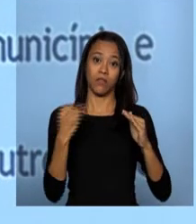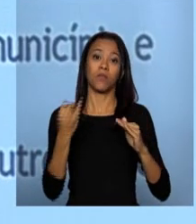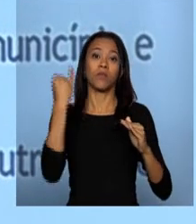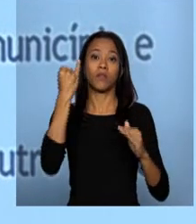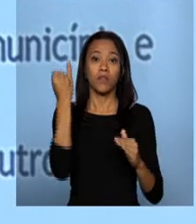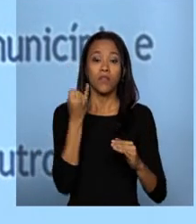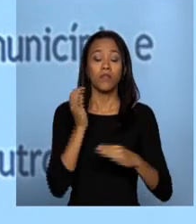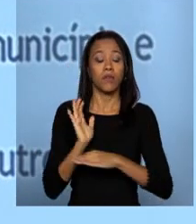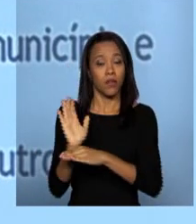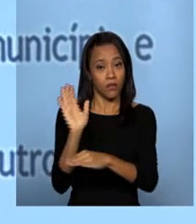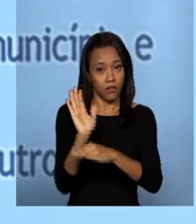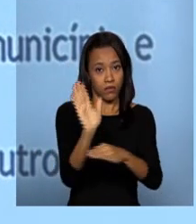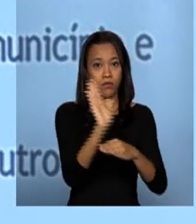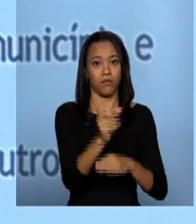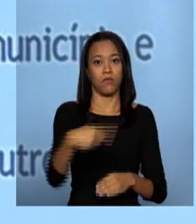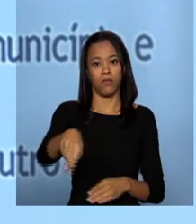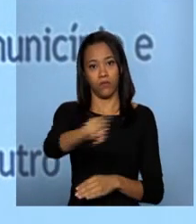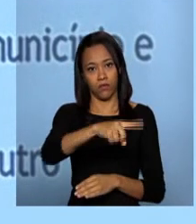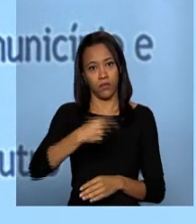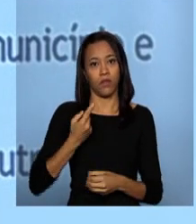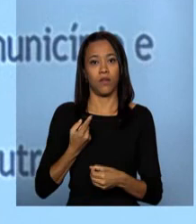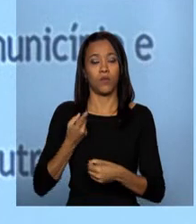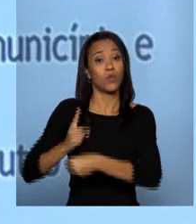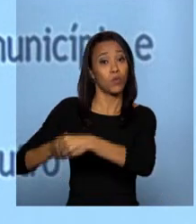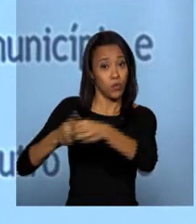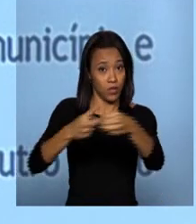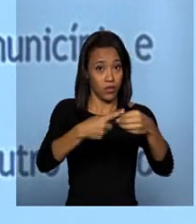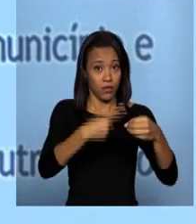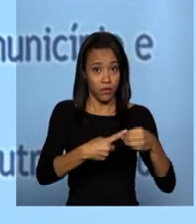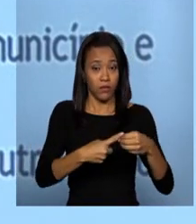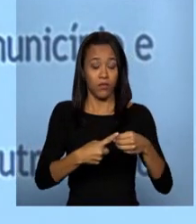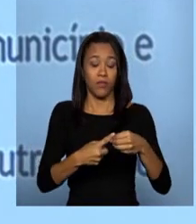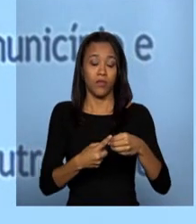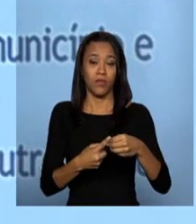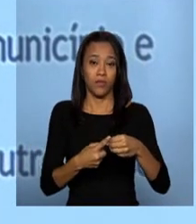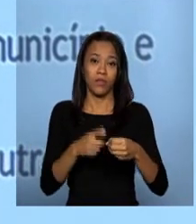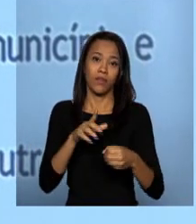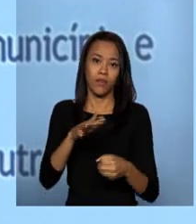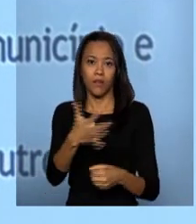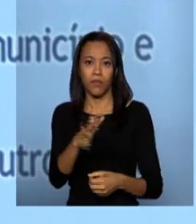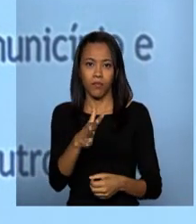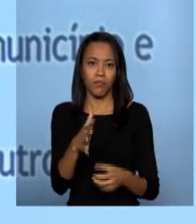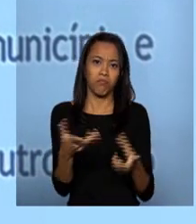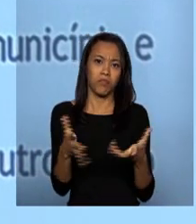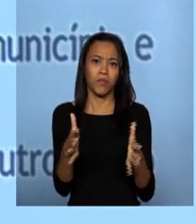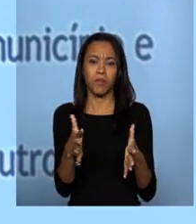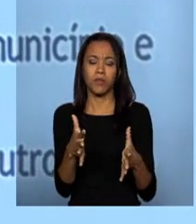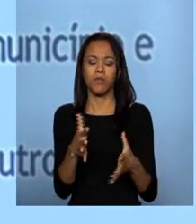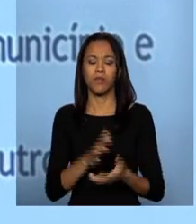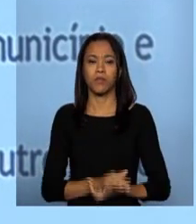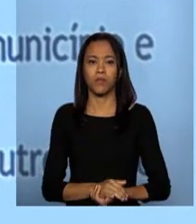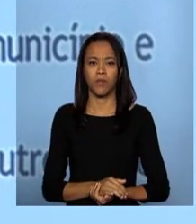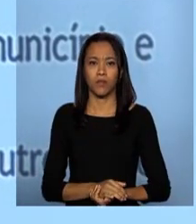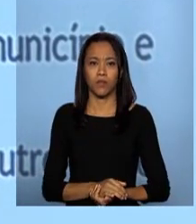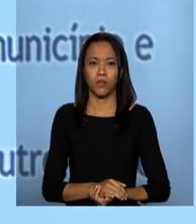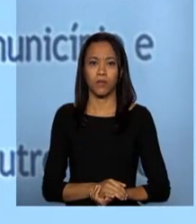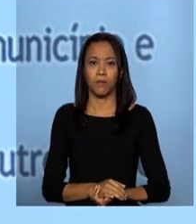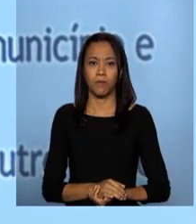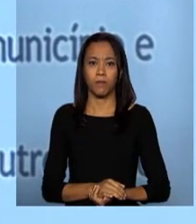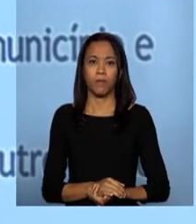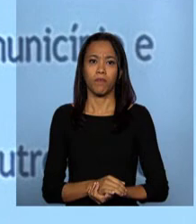né, um município com características de pelo menos um tamanho, né, um